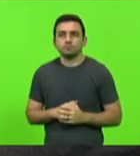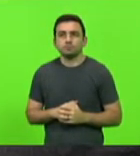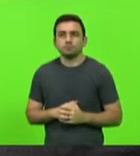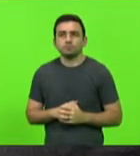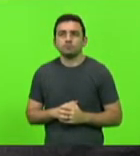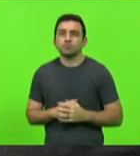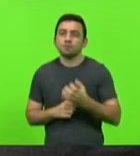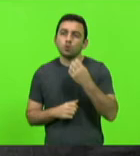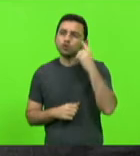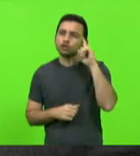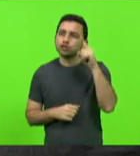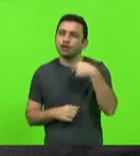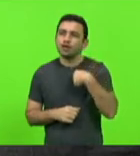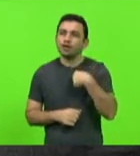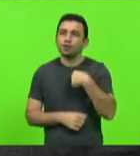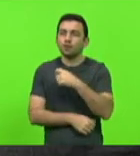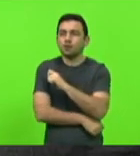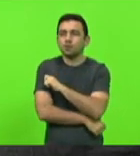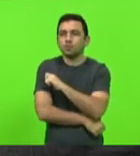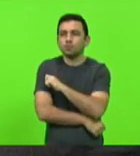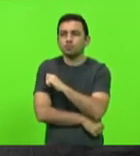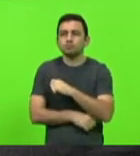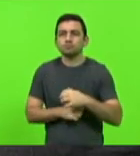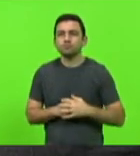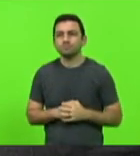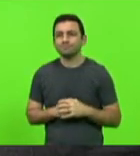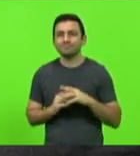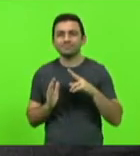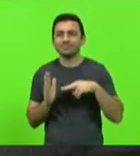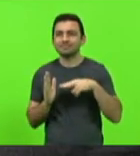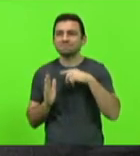Bom dia, sou aluno... Não consigo ler daqui.